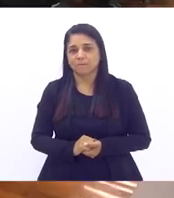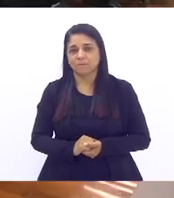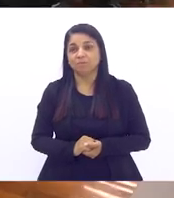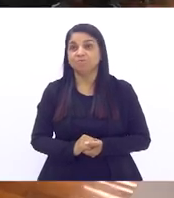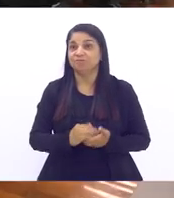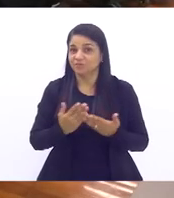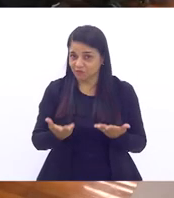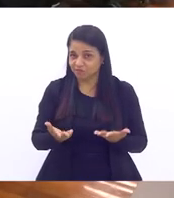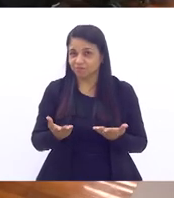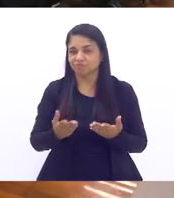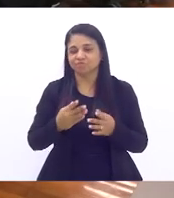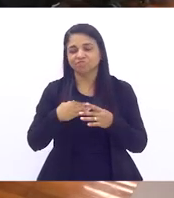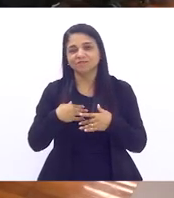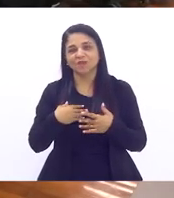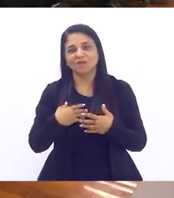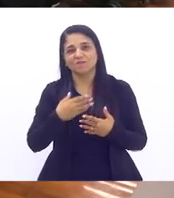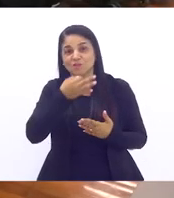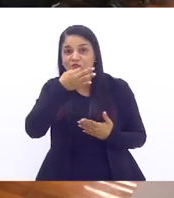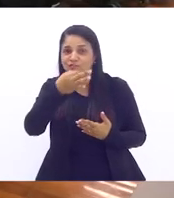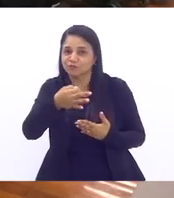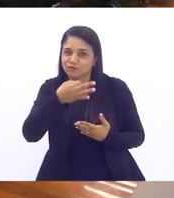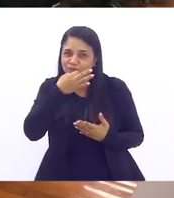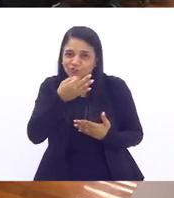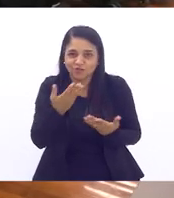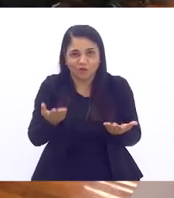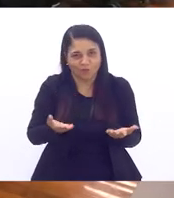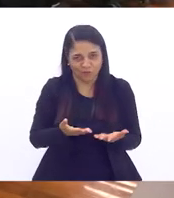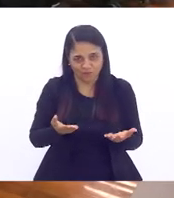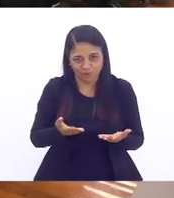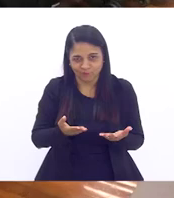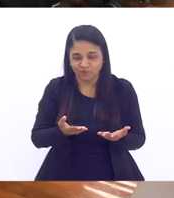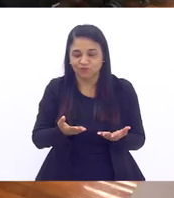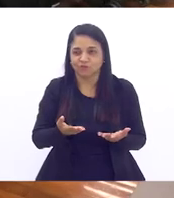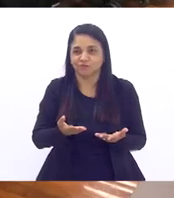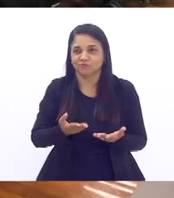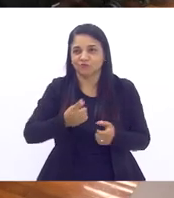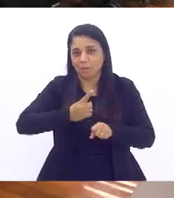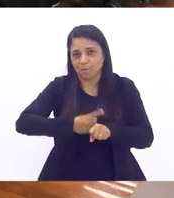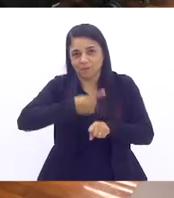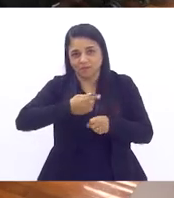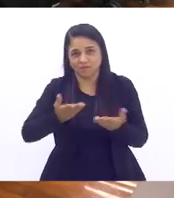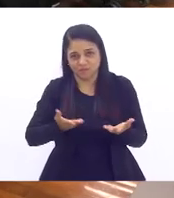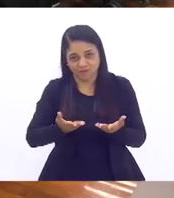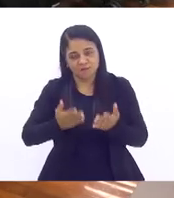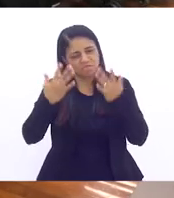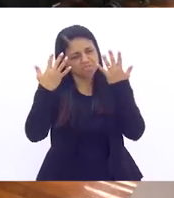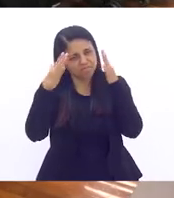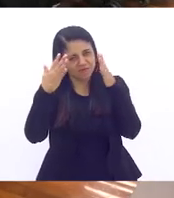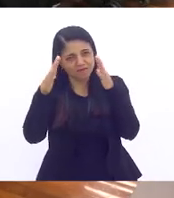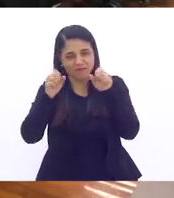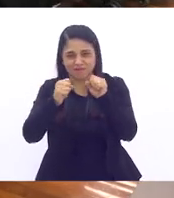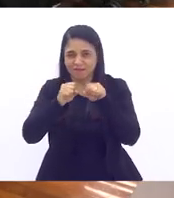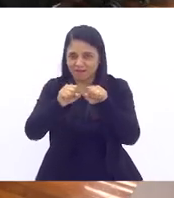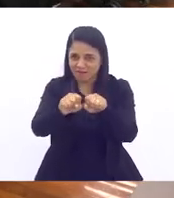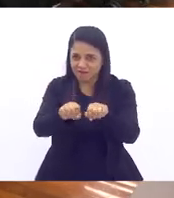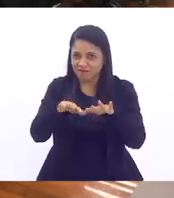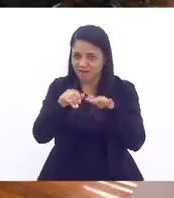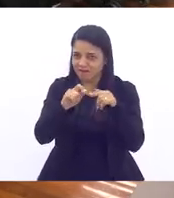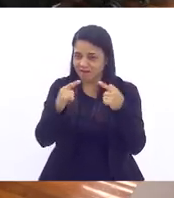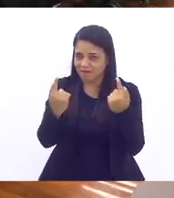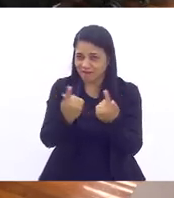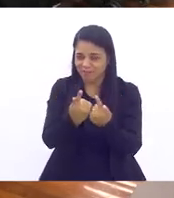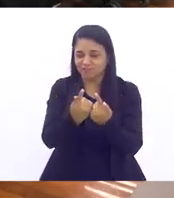é isso eu acho que são as contribuições que eu podia dar aqui de imediato mais uma vez eu quero parabenizar essa casa pela iniciativa agradecer